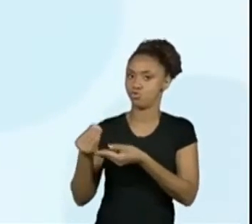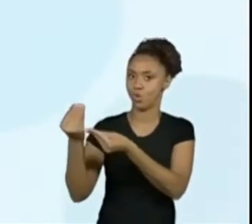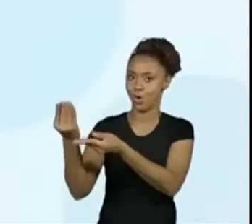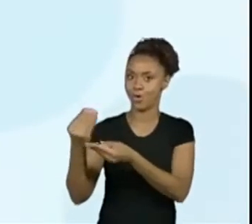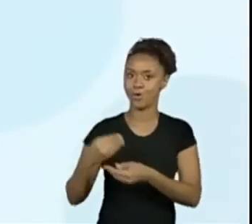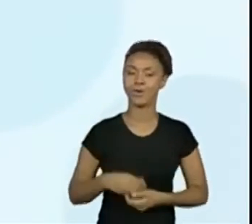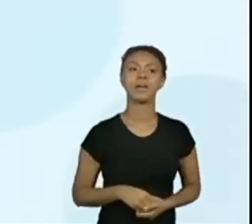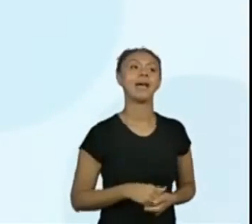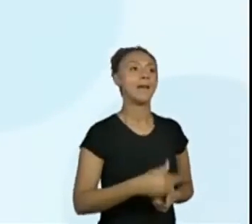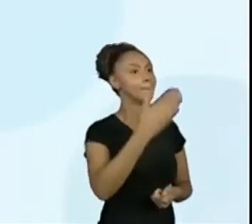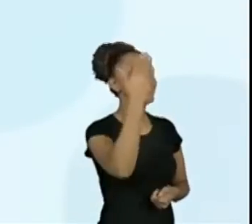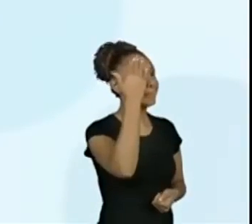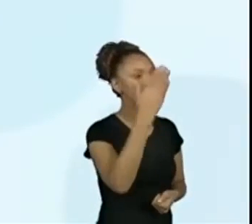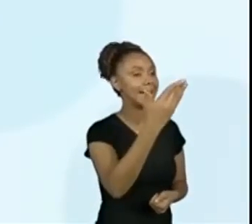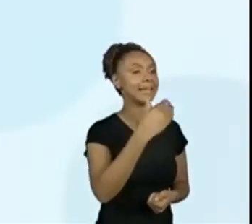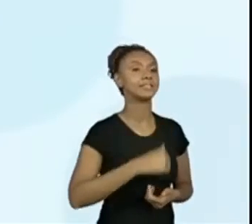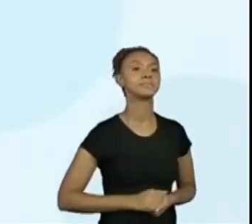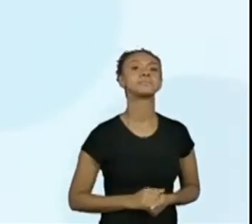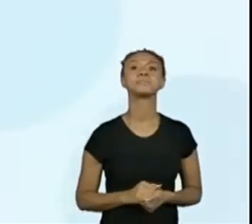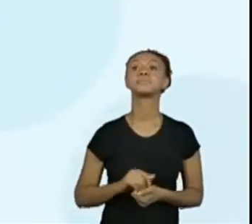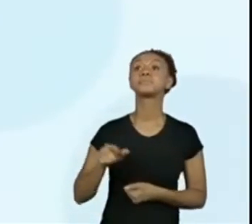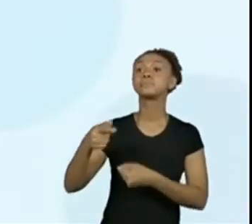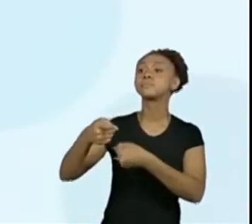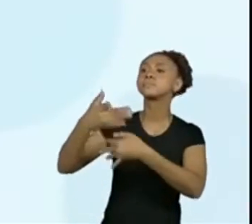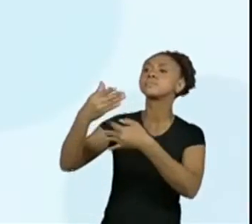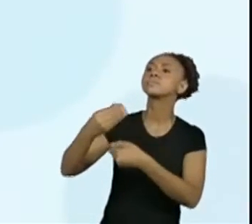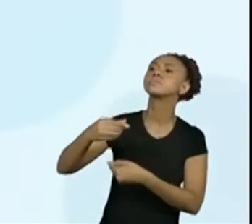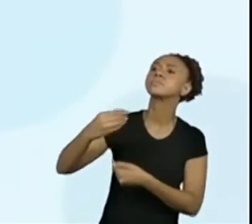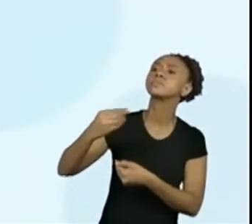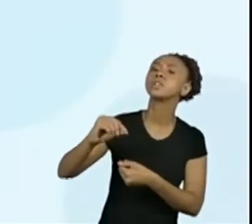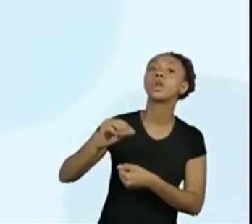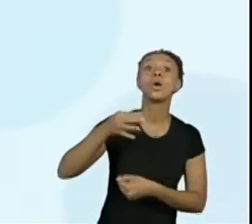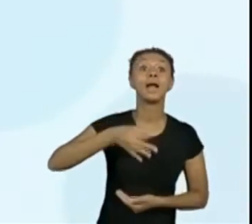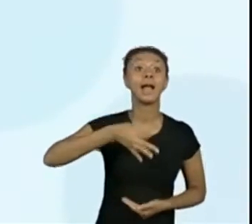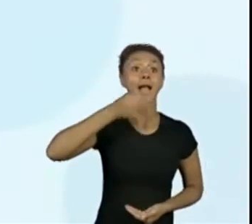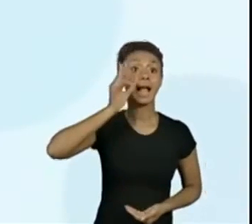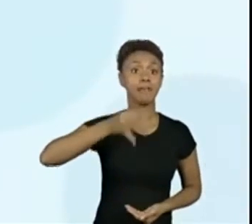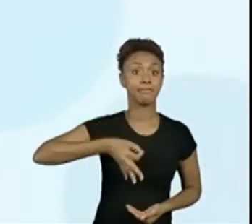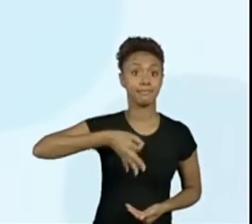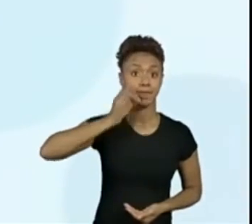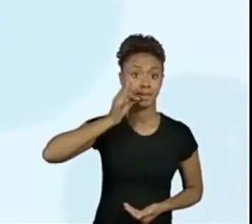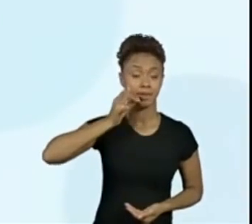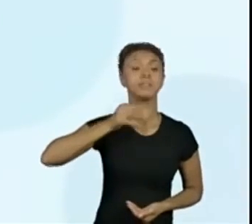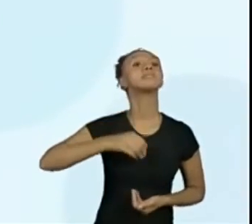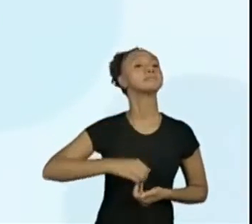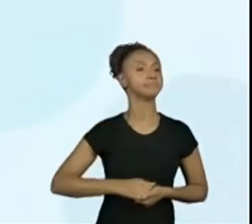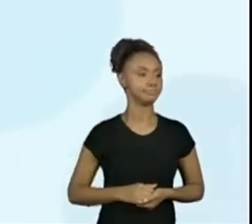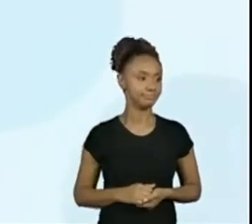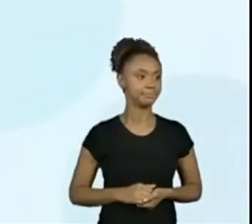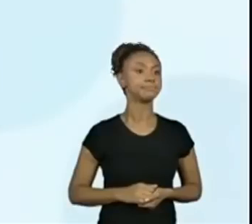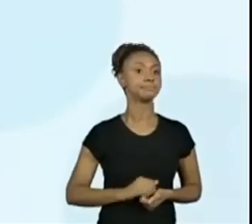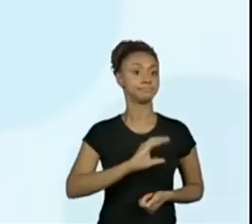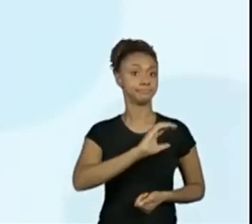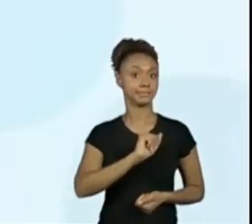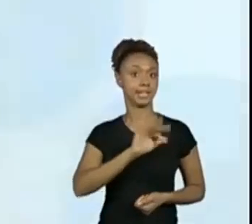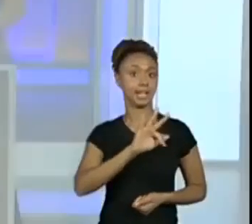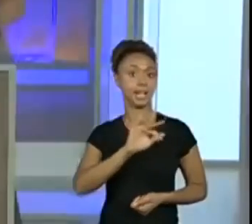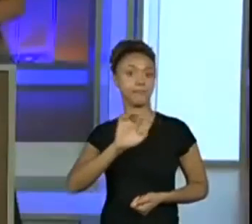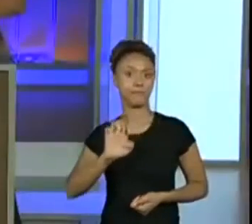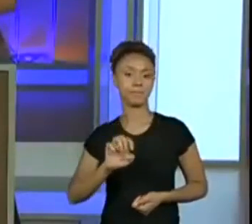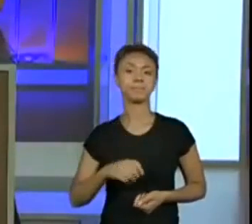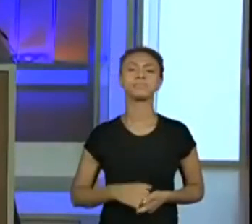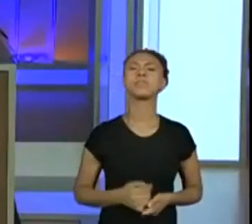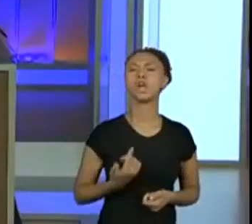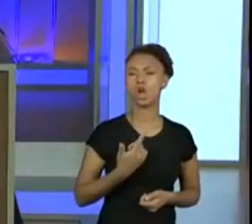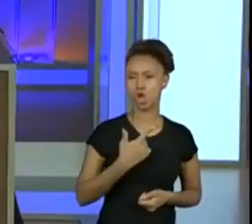arroz já está garantido. Eles tinham colocado café, né? Então vamos para o café. O café também está aqui na frente. Vamos para outro mercado, então, né,